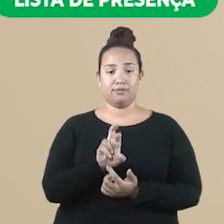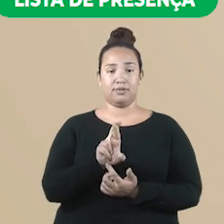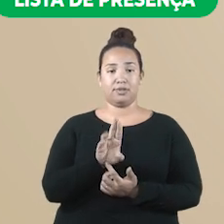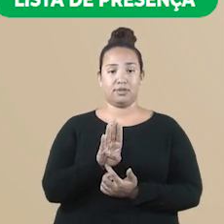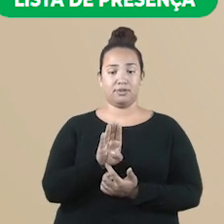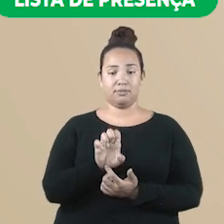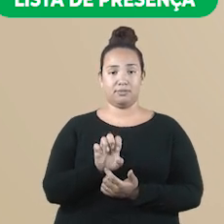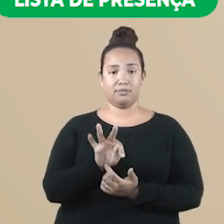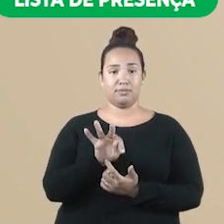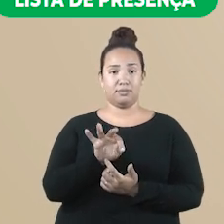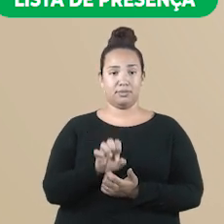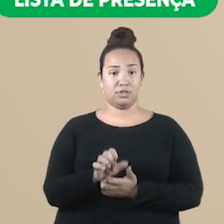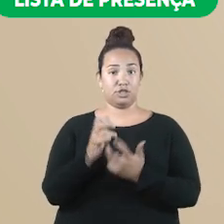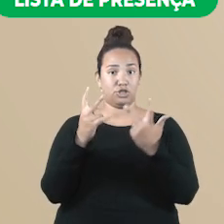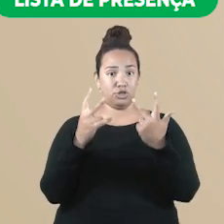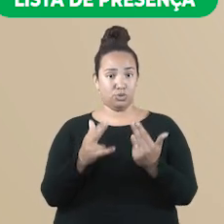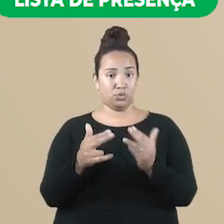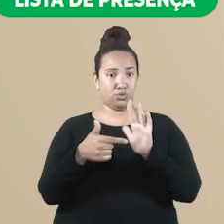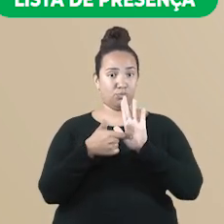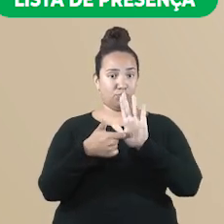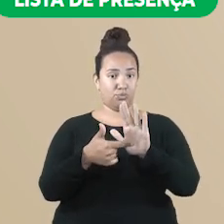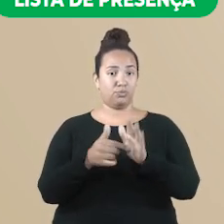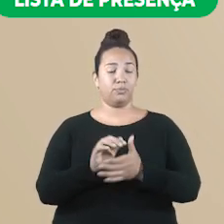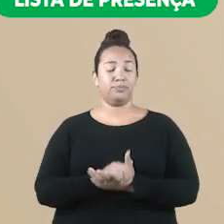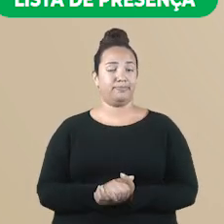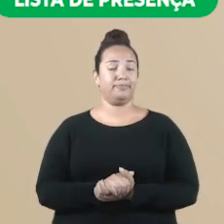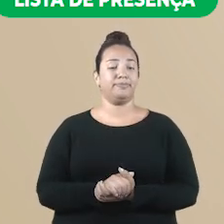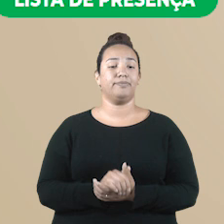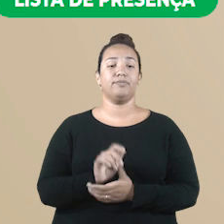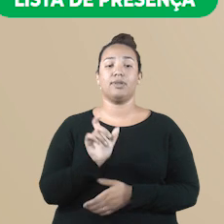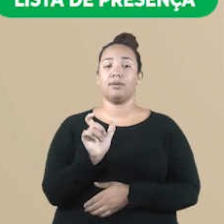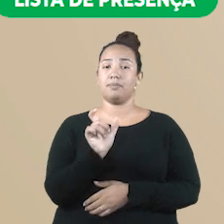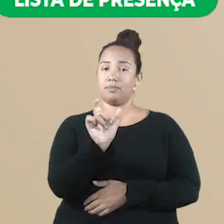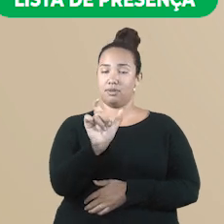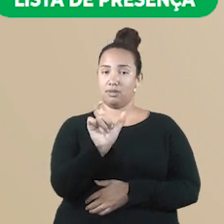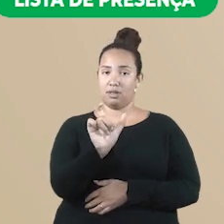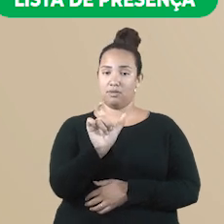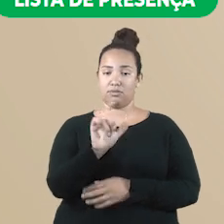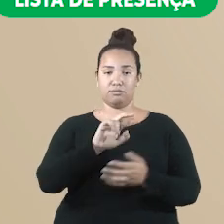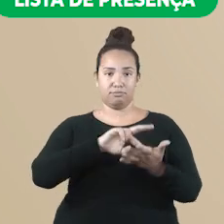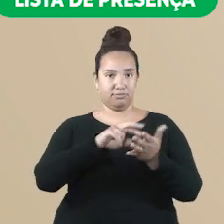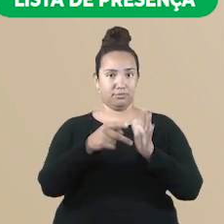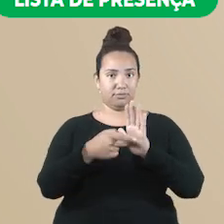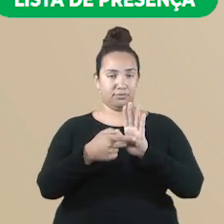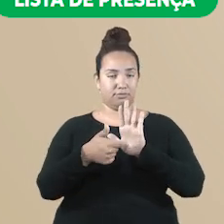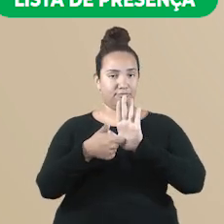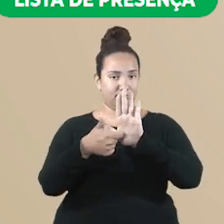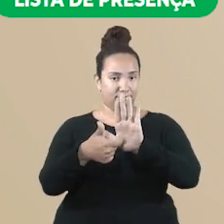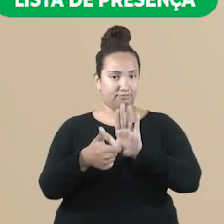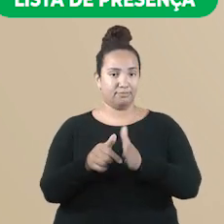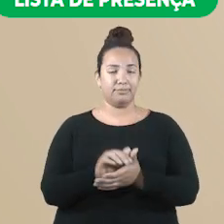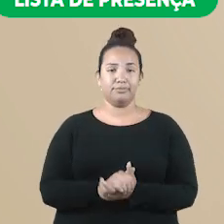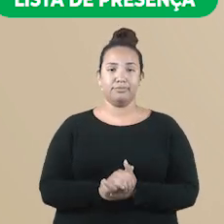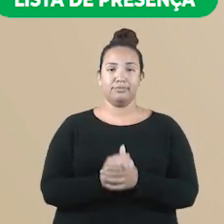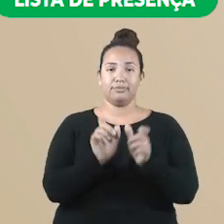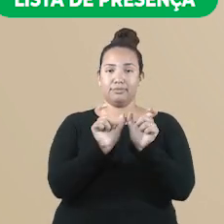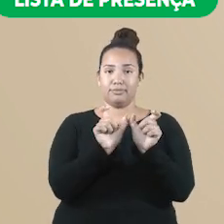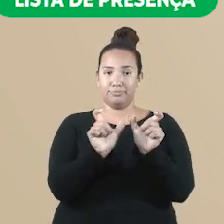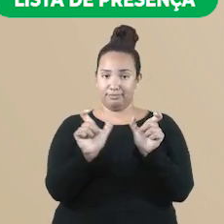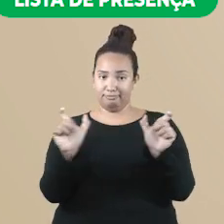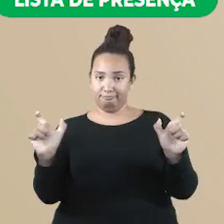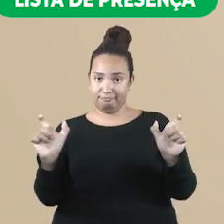tem geralmente esta forma: a palavra que vai ter o seu significado apresentado, a